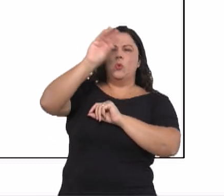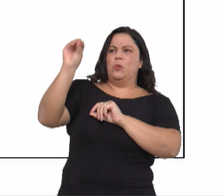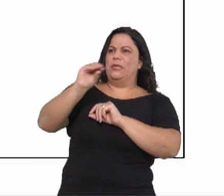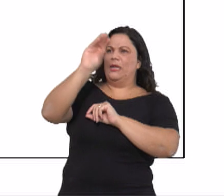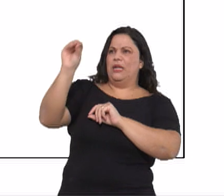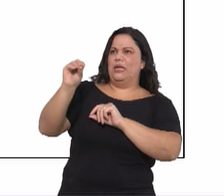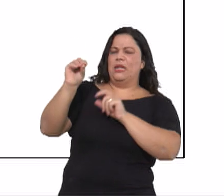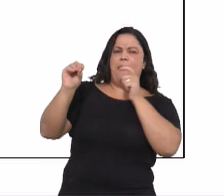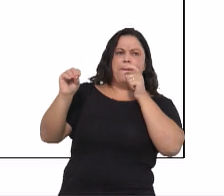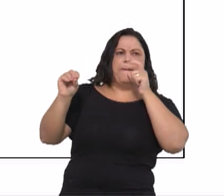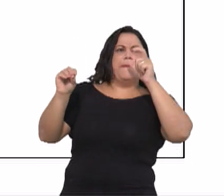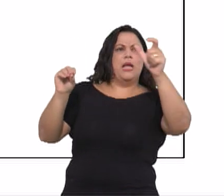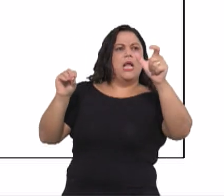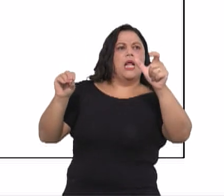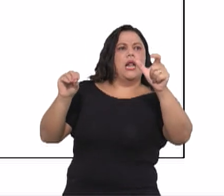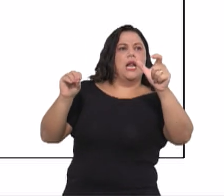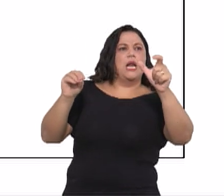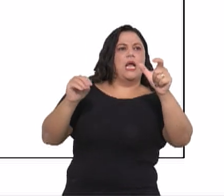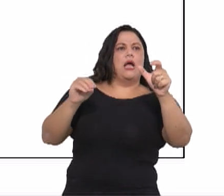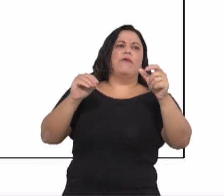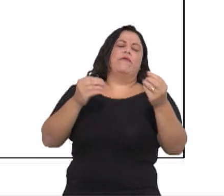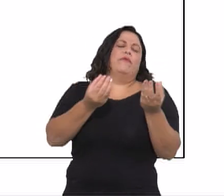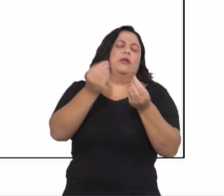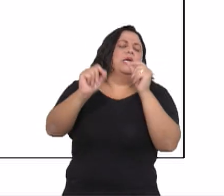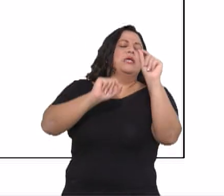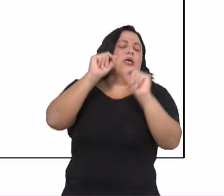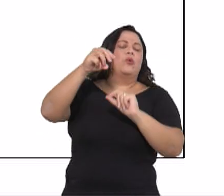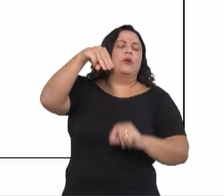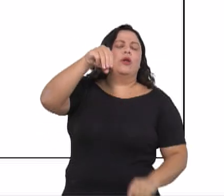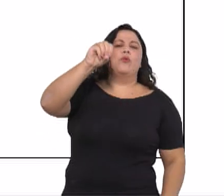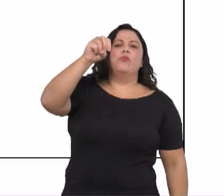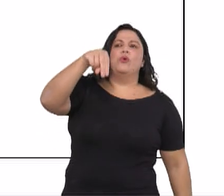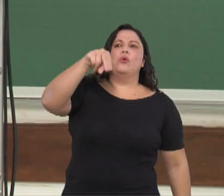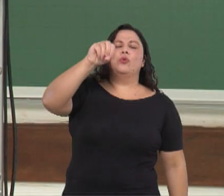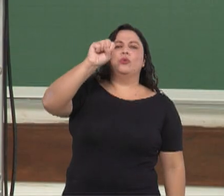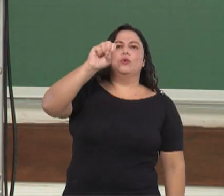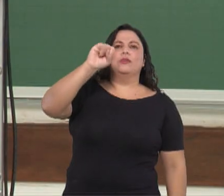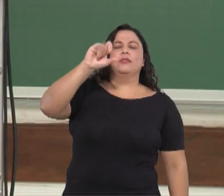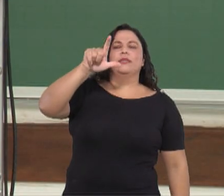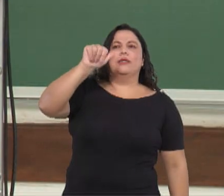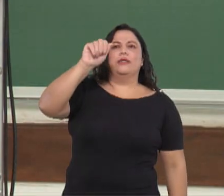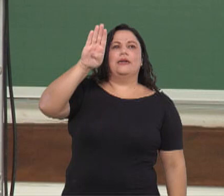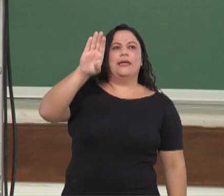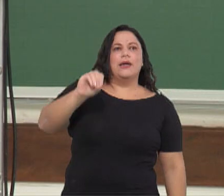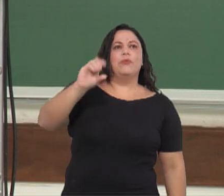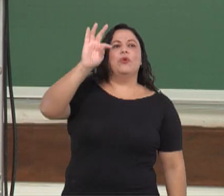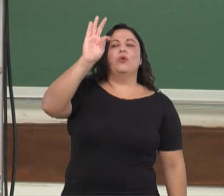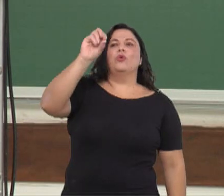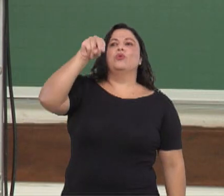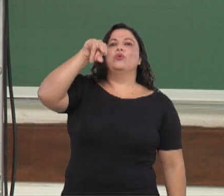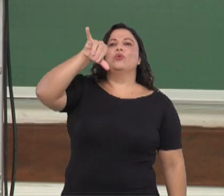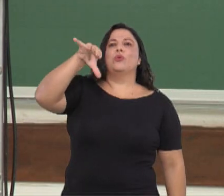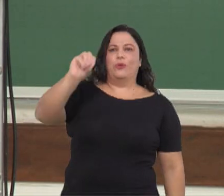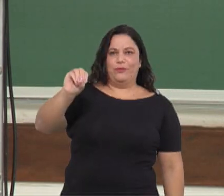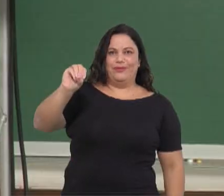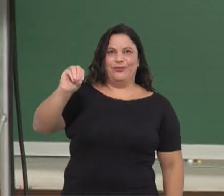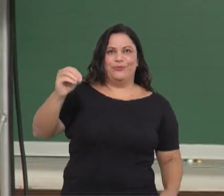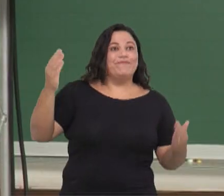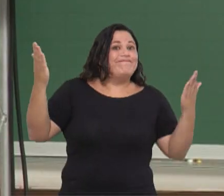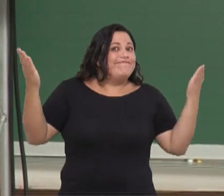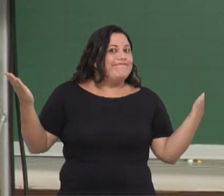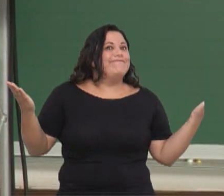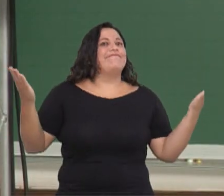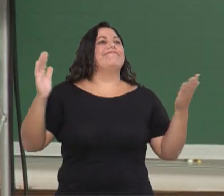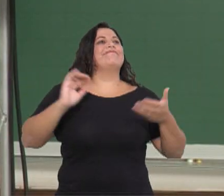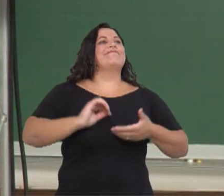monossílabo tônico? Esse a gente vai fazer juntos, ok? Qual palavra do nosso texto